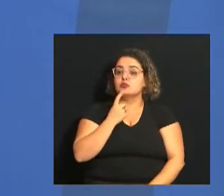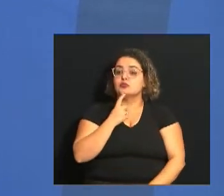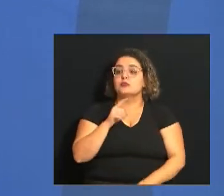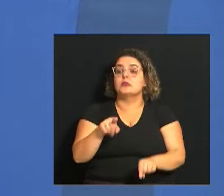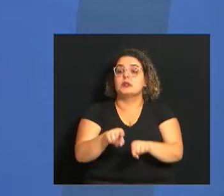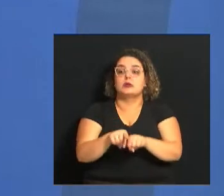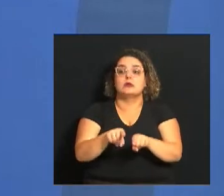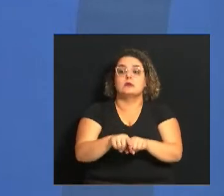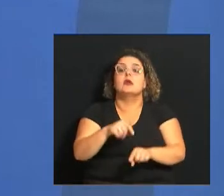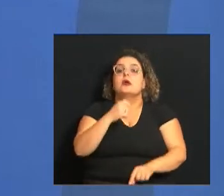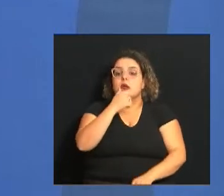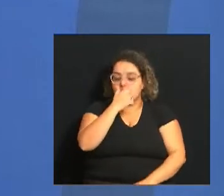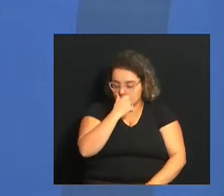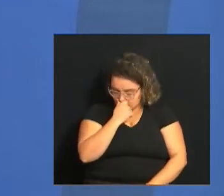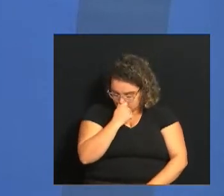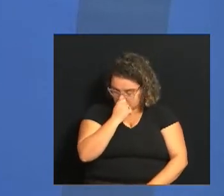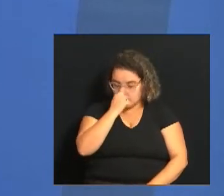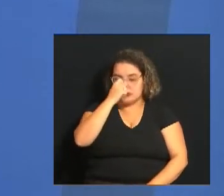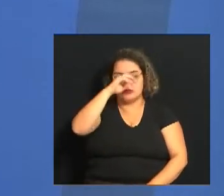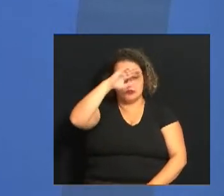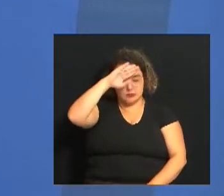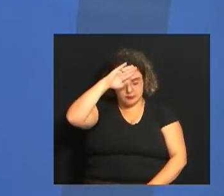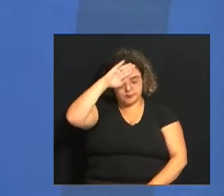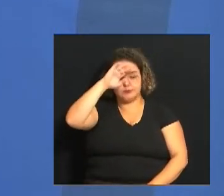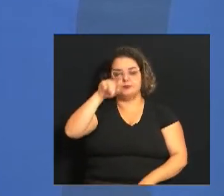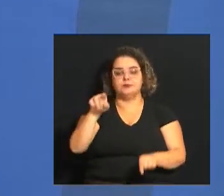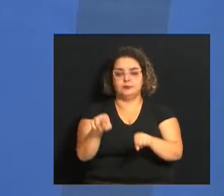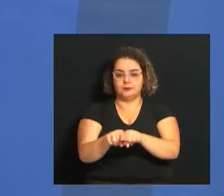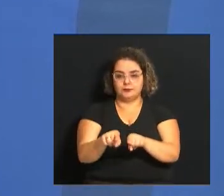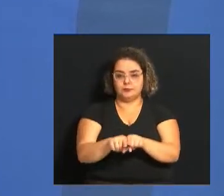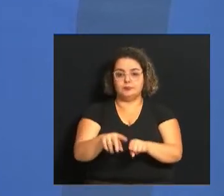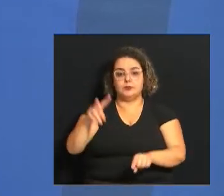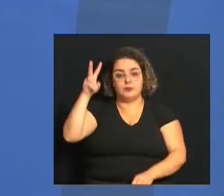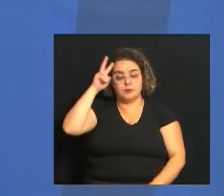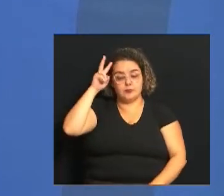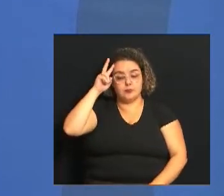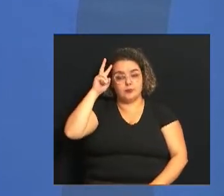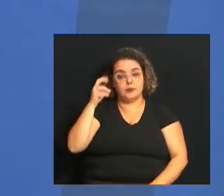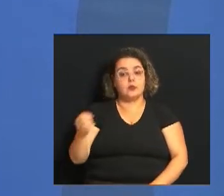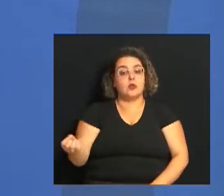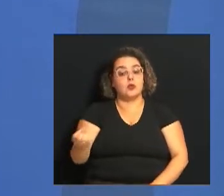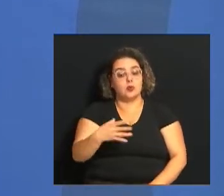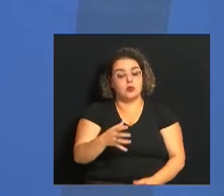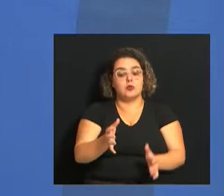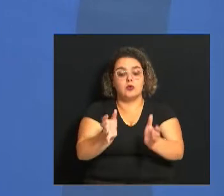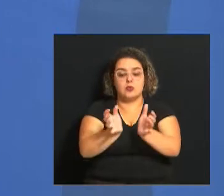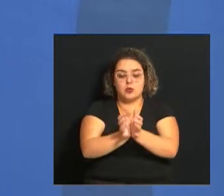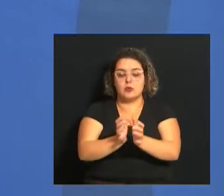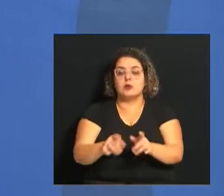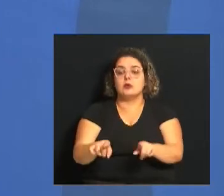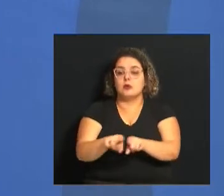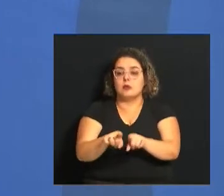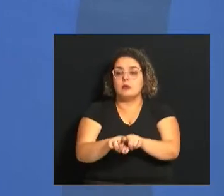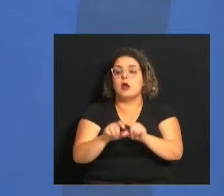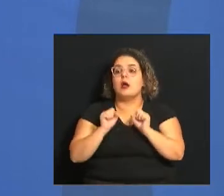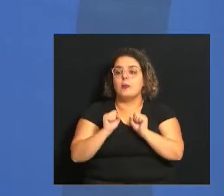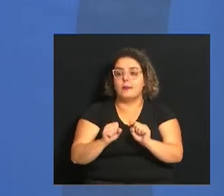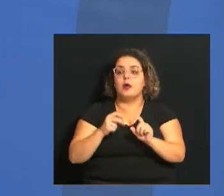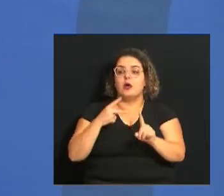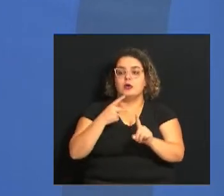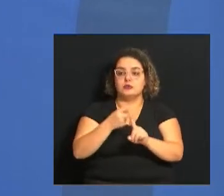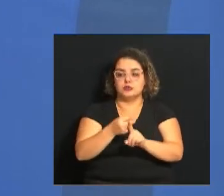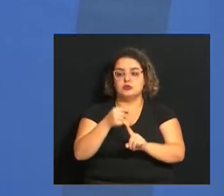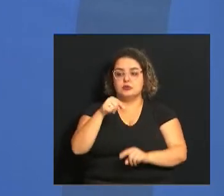a gripe, que desde a última segunda-feira a gente tem um novo grupo que também pode se vacinar aqui na